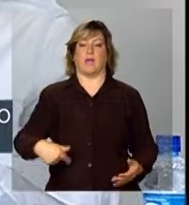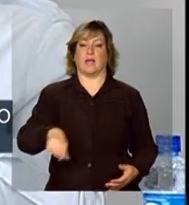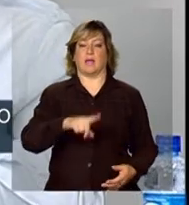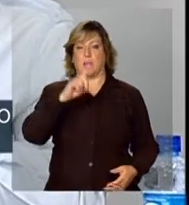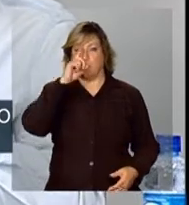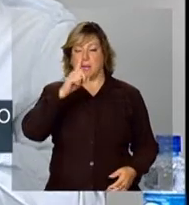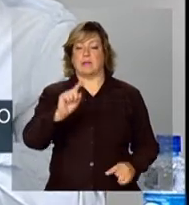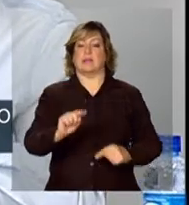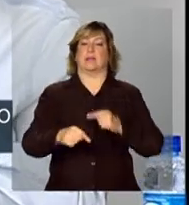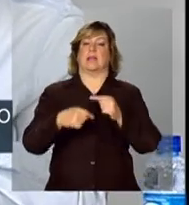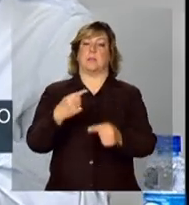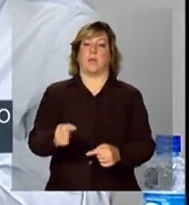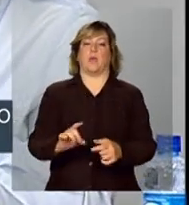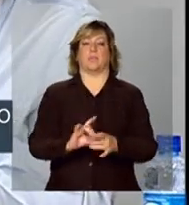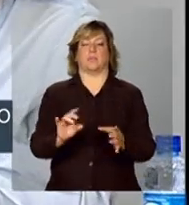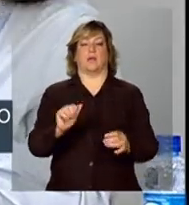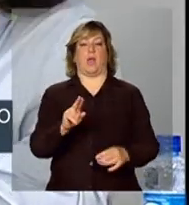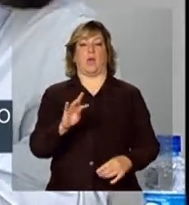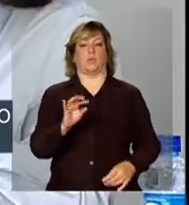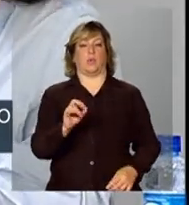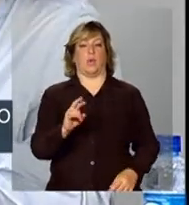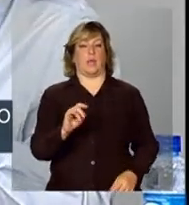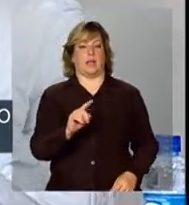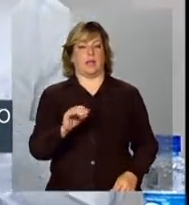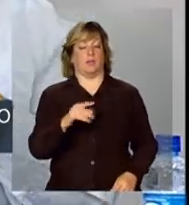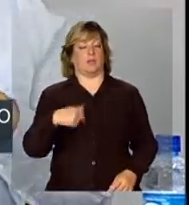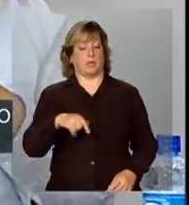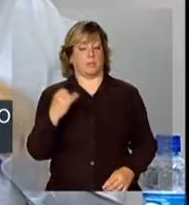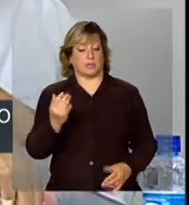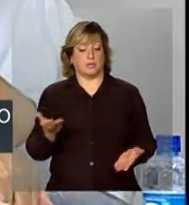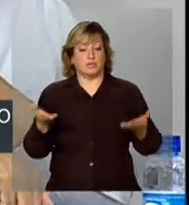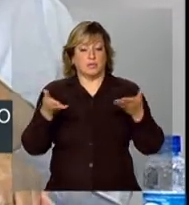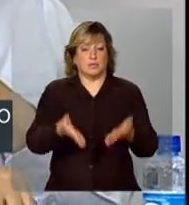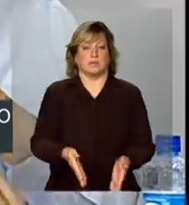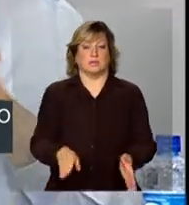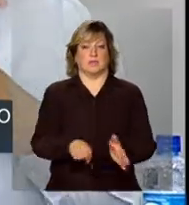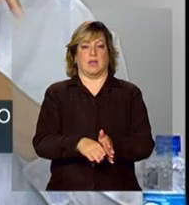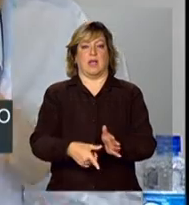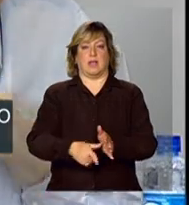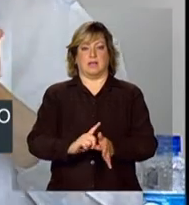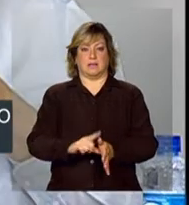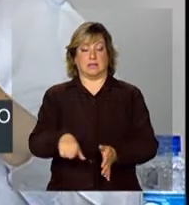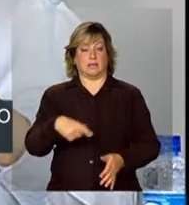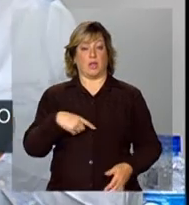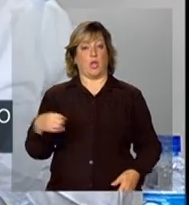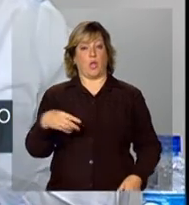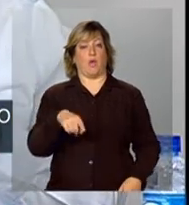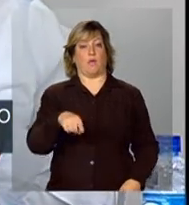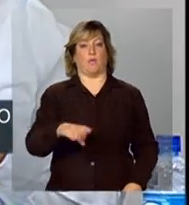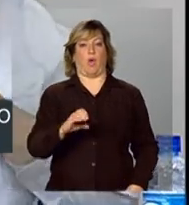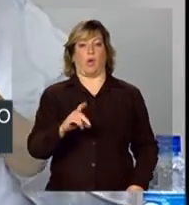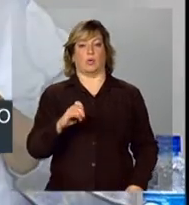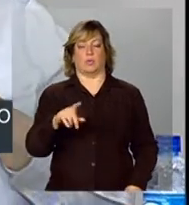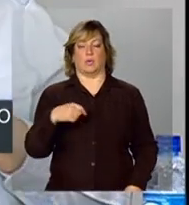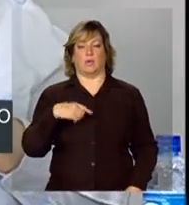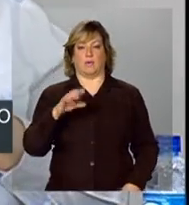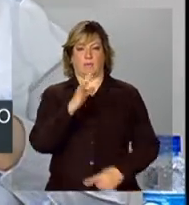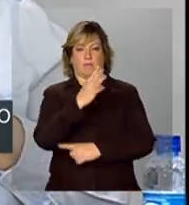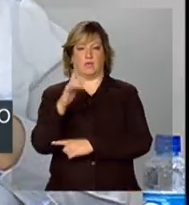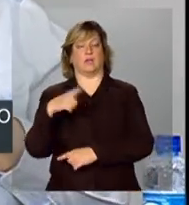depois da autorização. O importante é chegar antes. Nós temos agora, pelo novo Código Florestal, um novo mecanismo de controlar isso pela